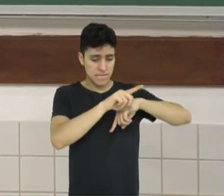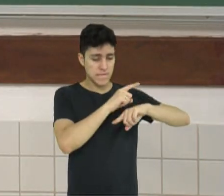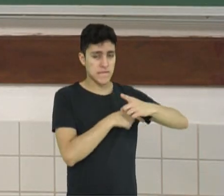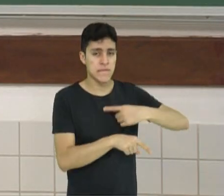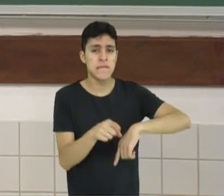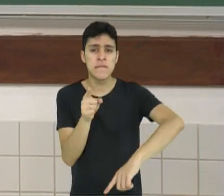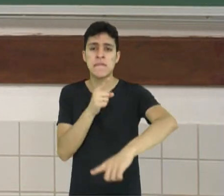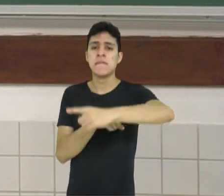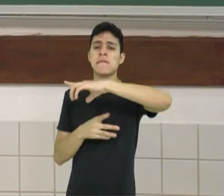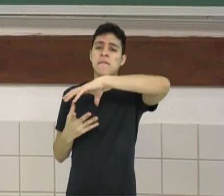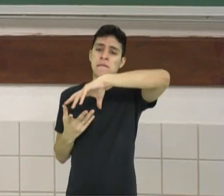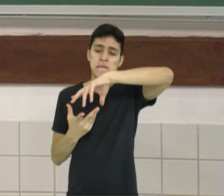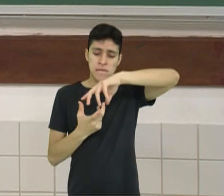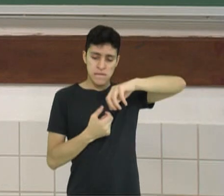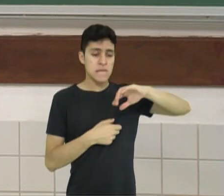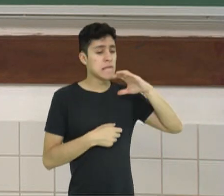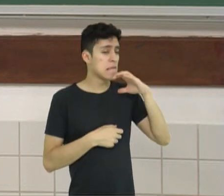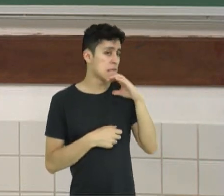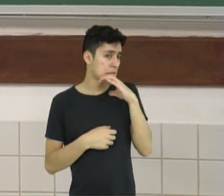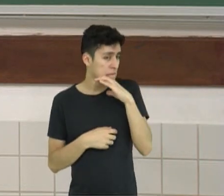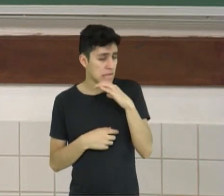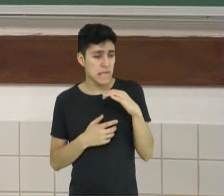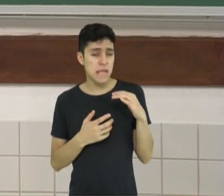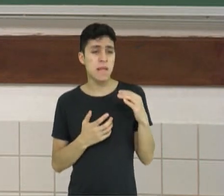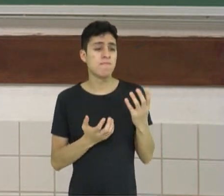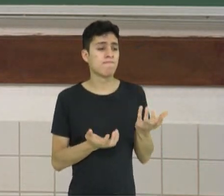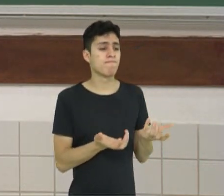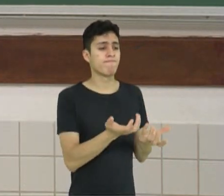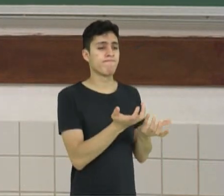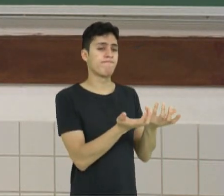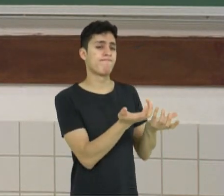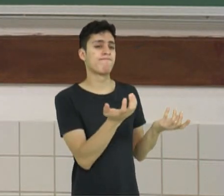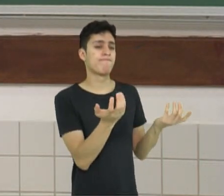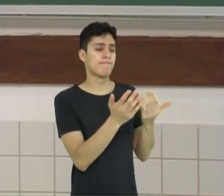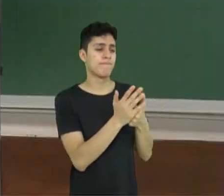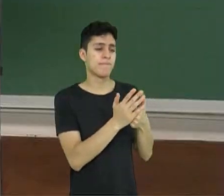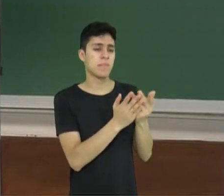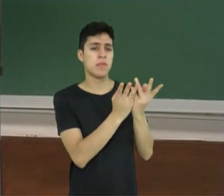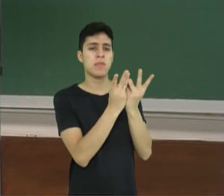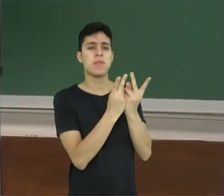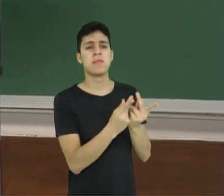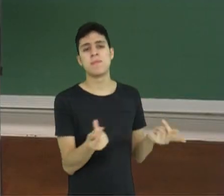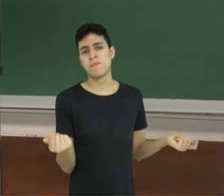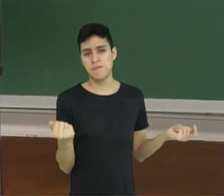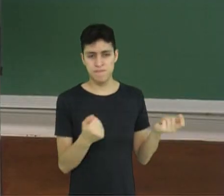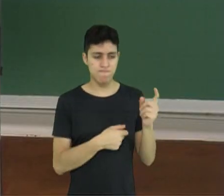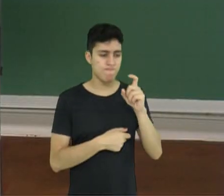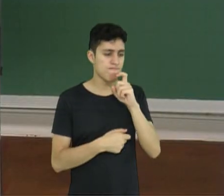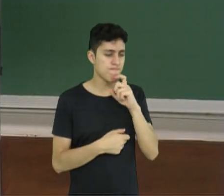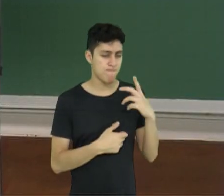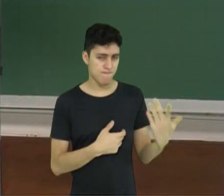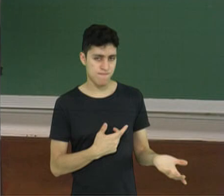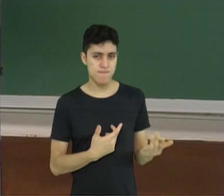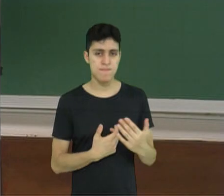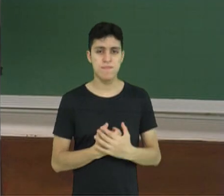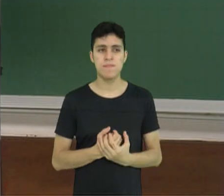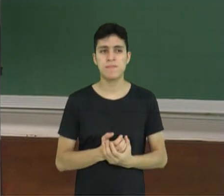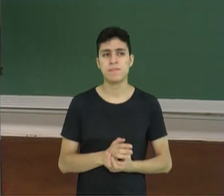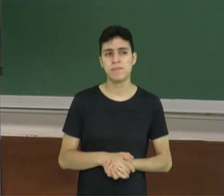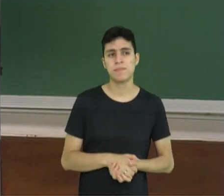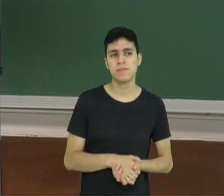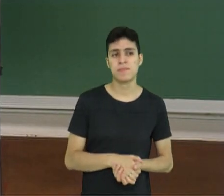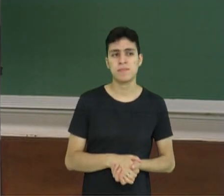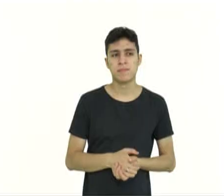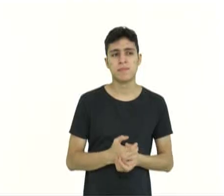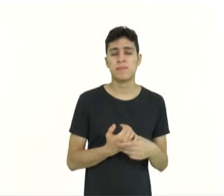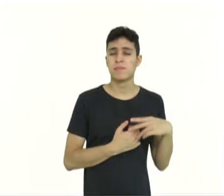circulando pelo planeta levam essa água aquecida e vão o quê? Derretendo as geleiras, vão derretendo as encostas ali. Aí